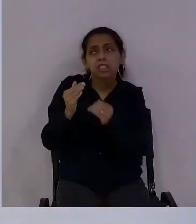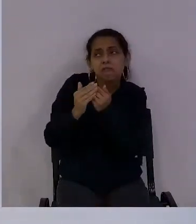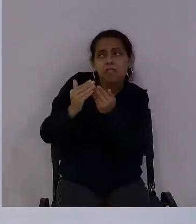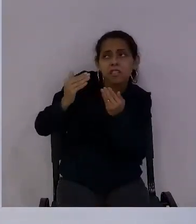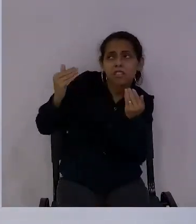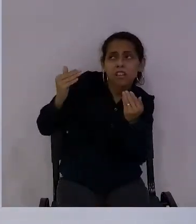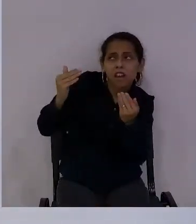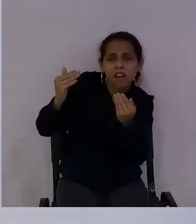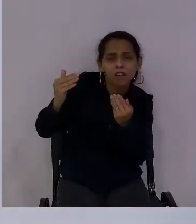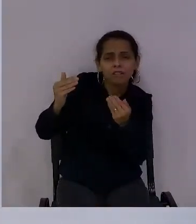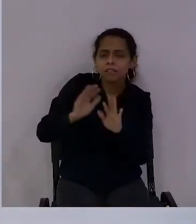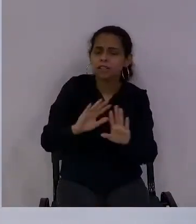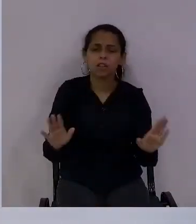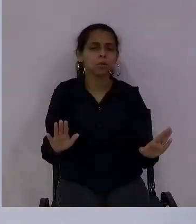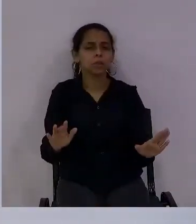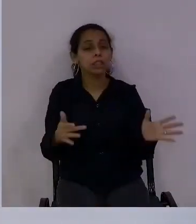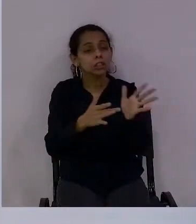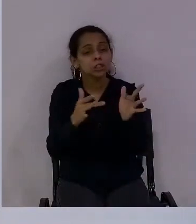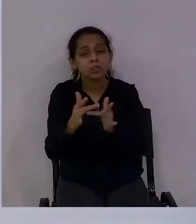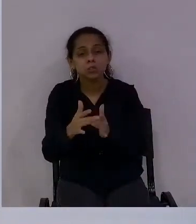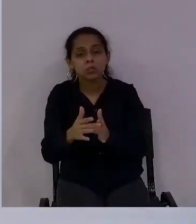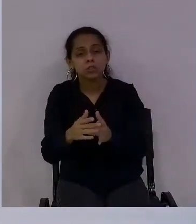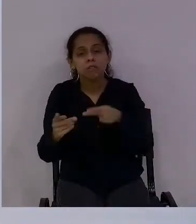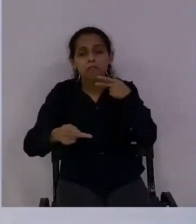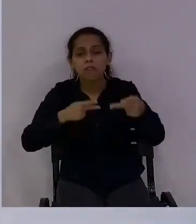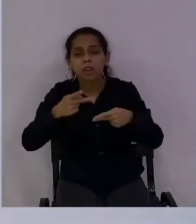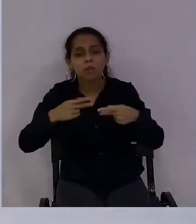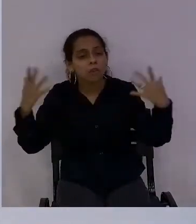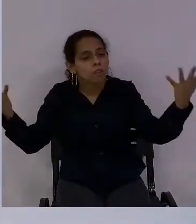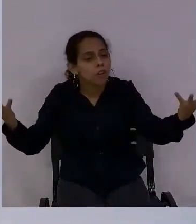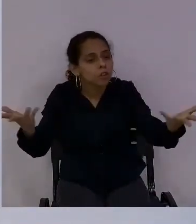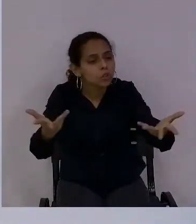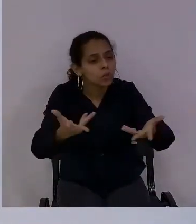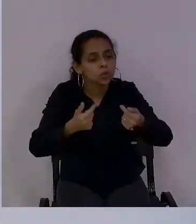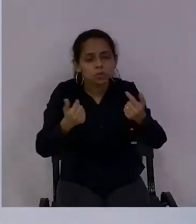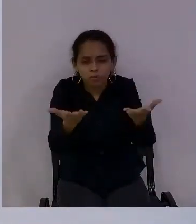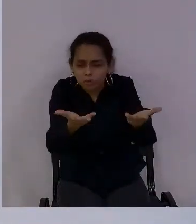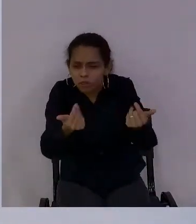mim, vocês que estão cansados e sobrecarregados.